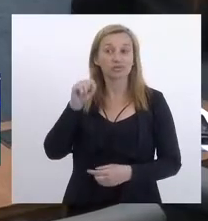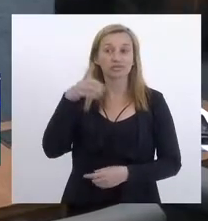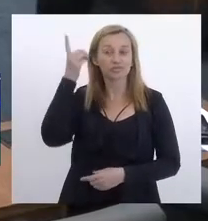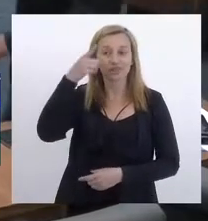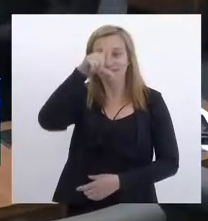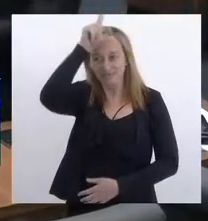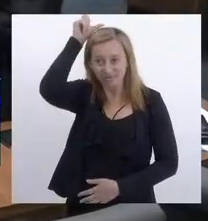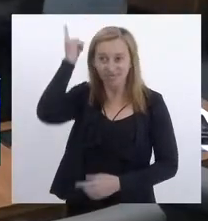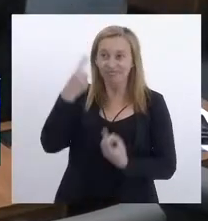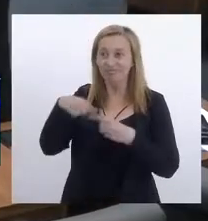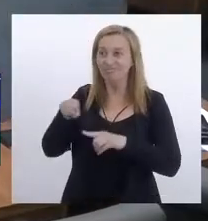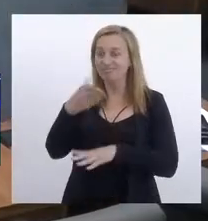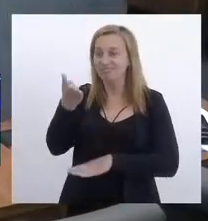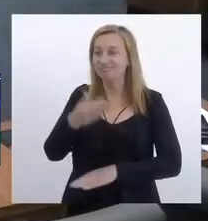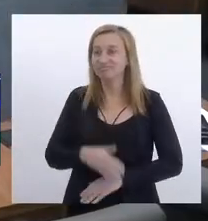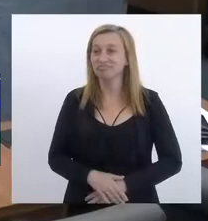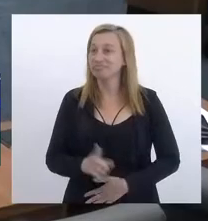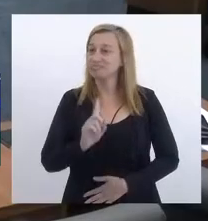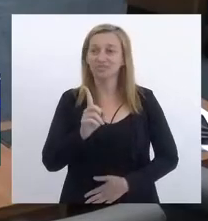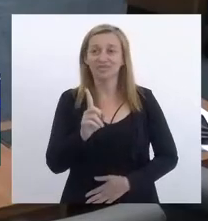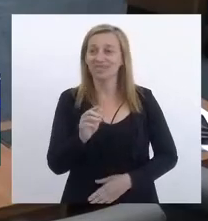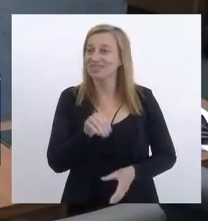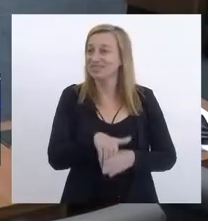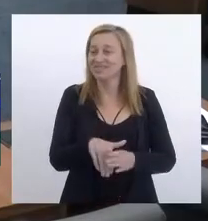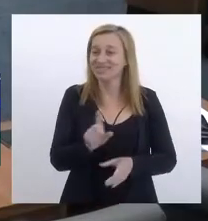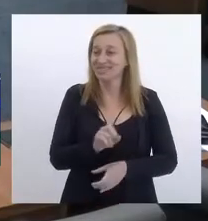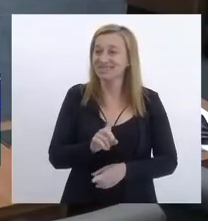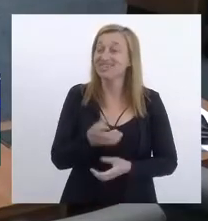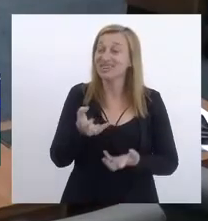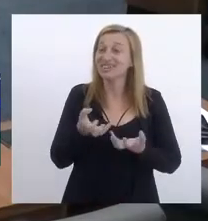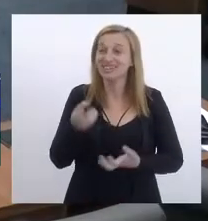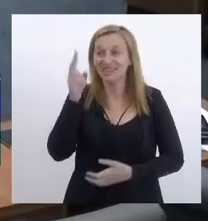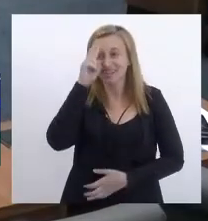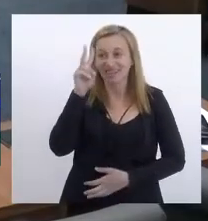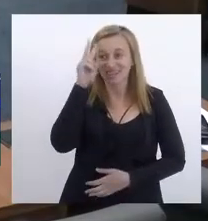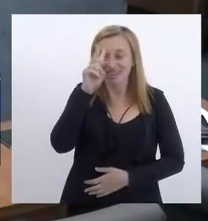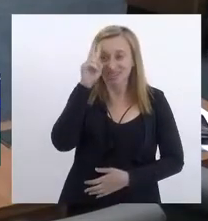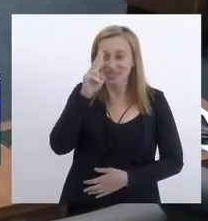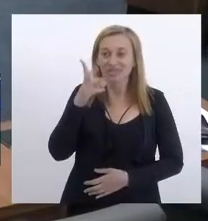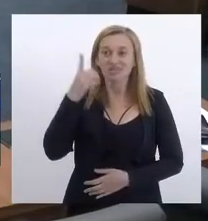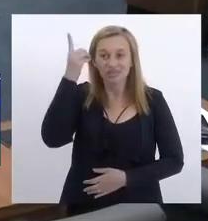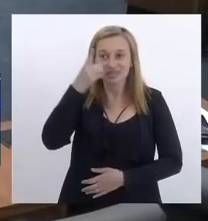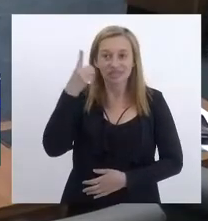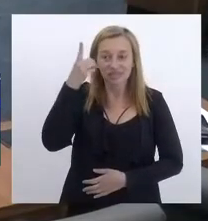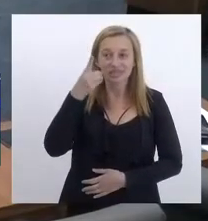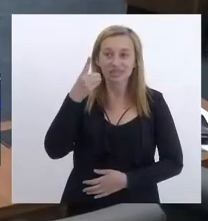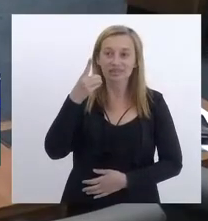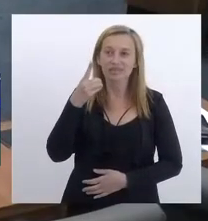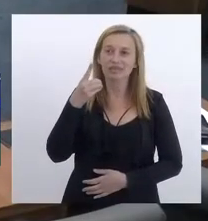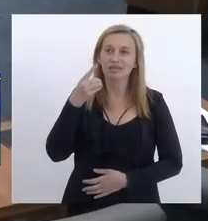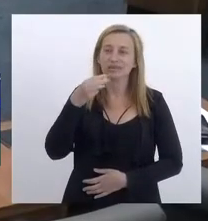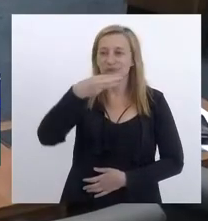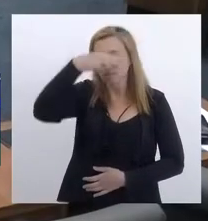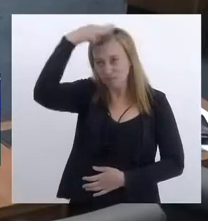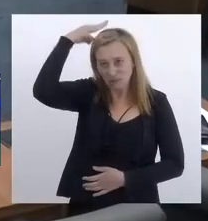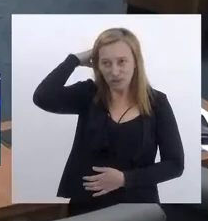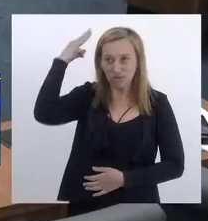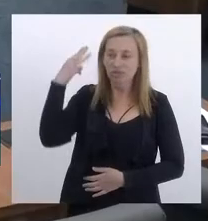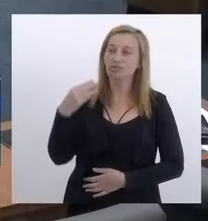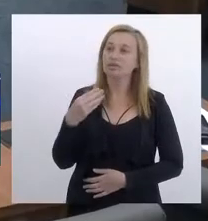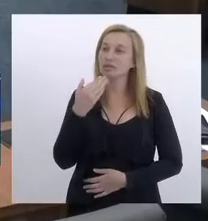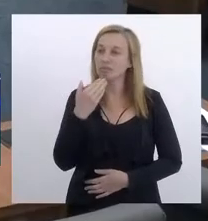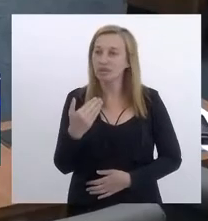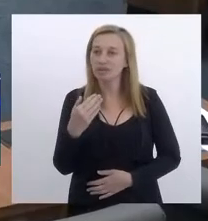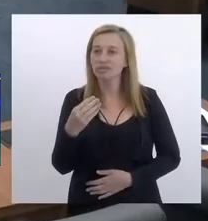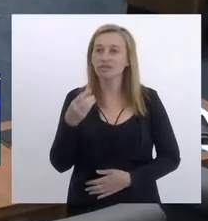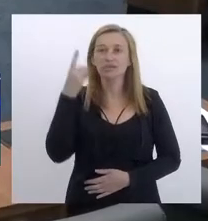sim. Não tem voto, não. Eu queria lembrar ao deputado Márcio Pacheco. Por favor, deputado